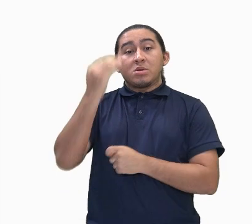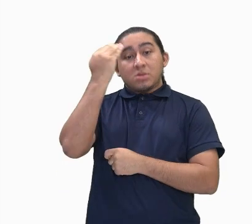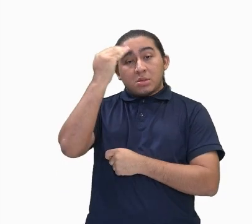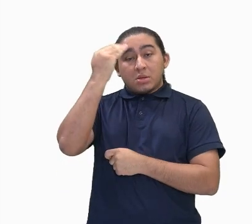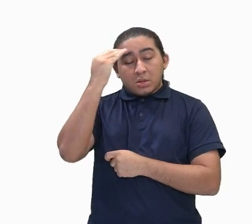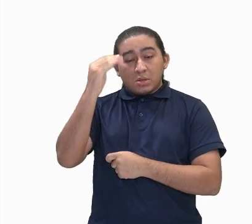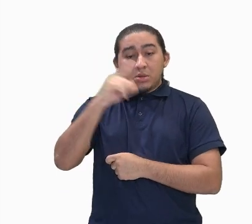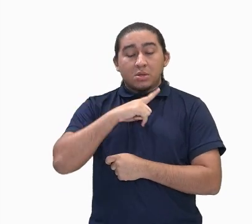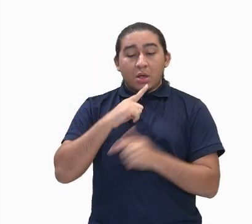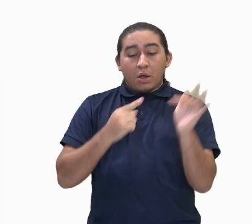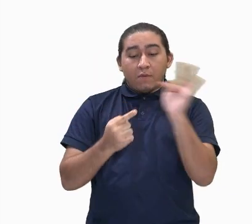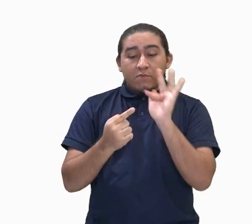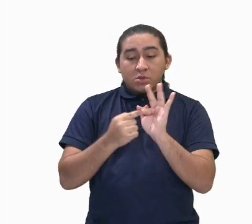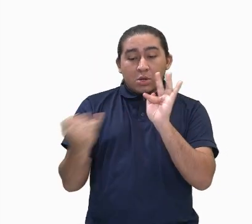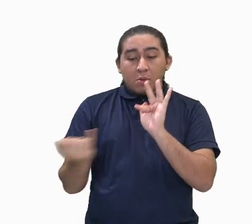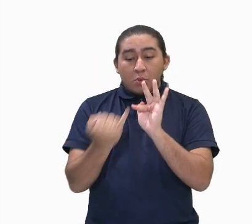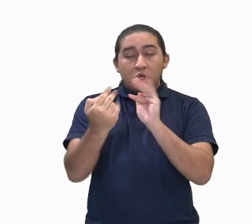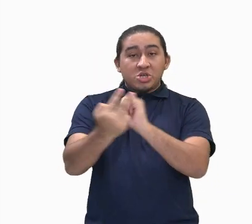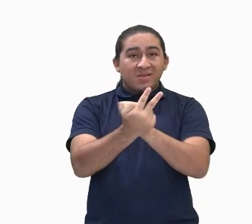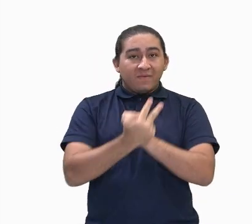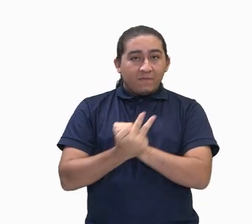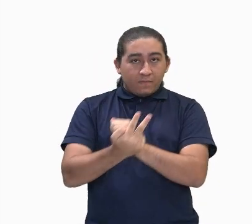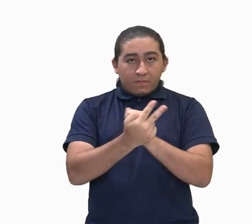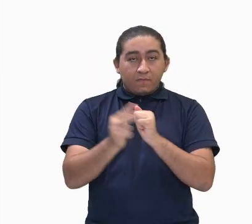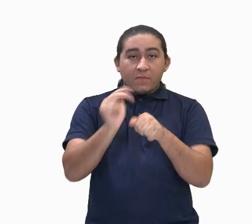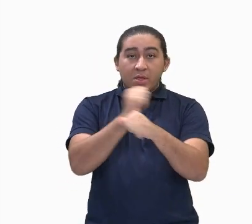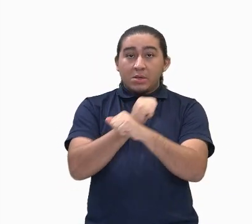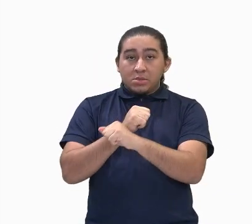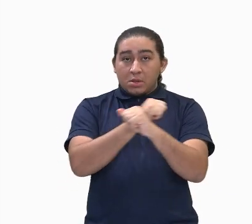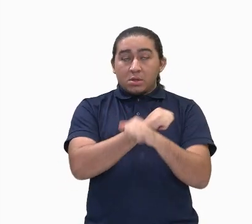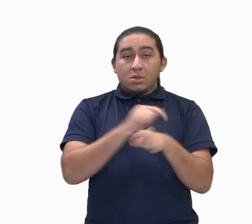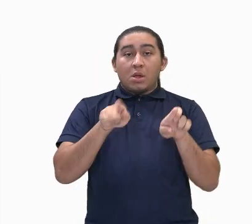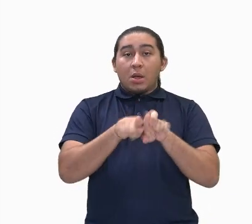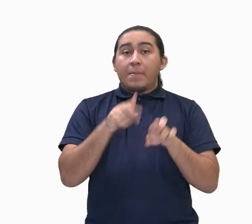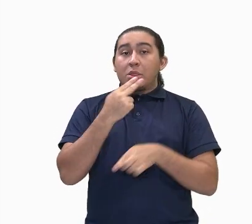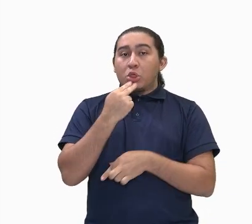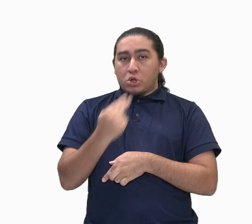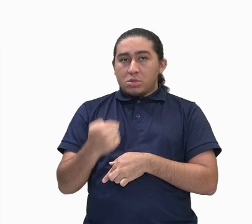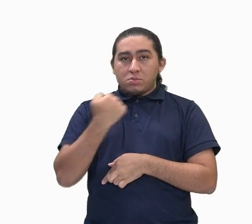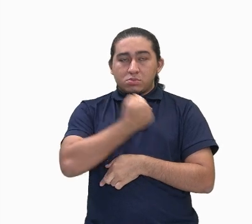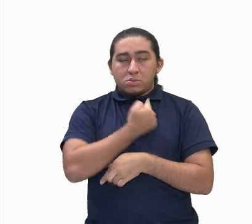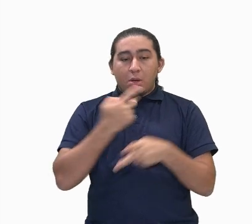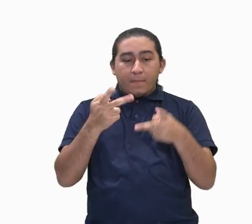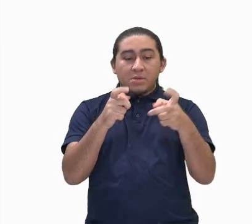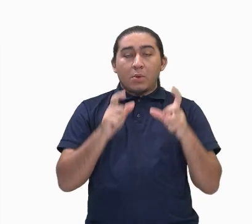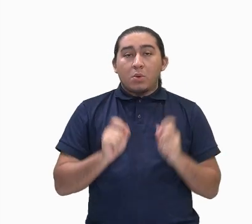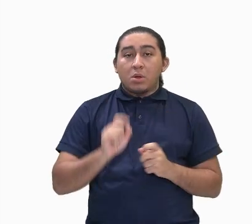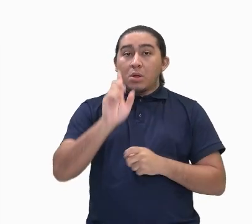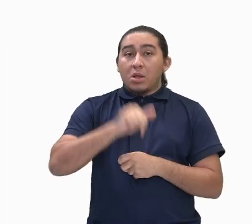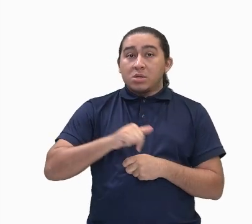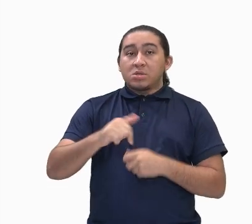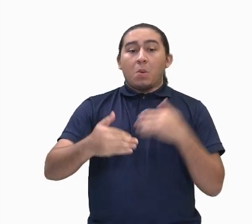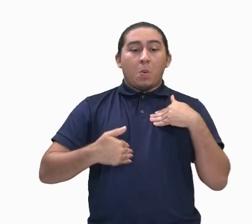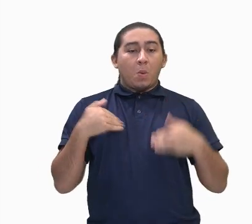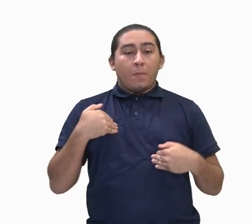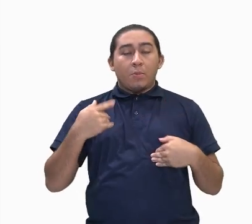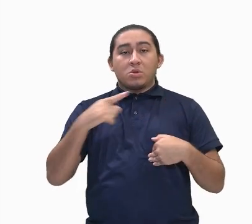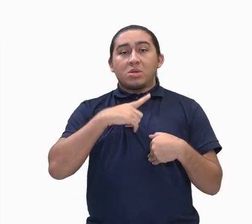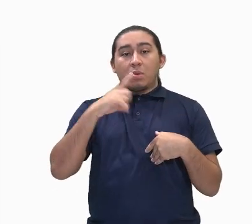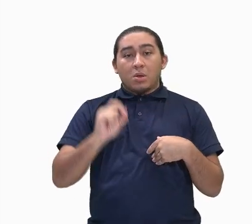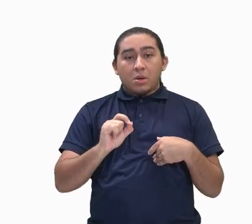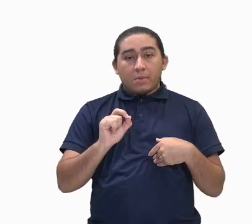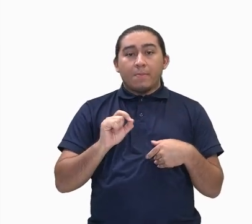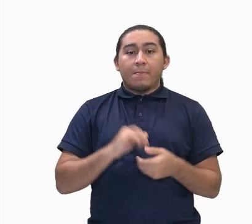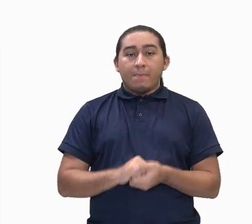importante função de defesa e também de nutrição. E a gente vai observar que o tecido conjuntivo ele vai ser classificado